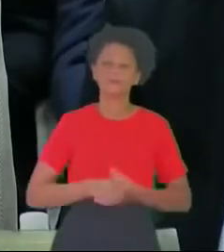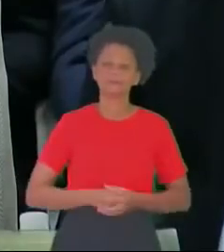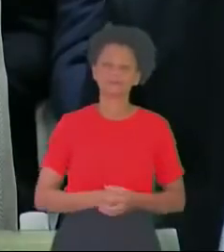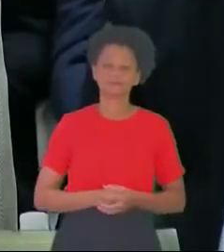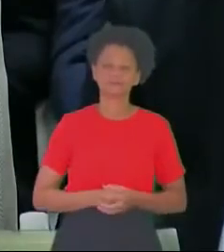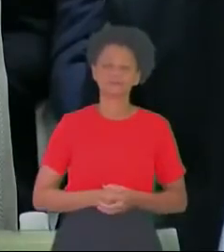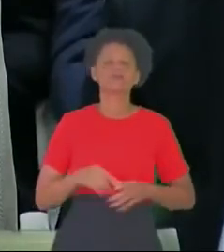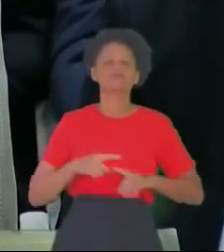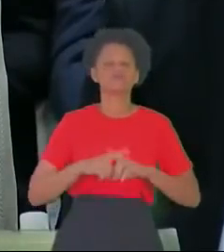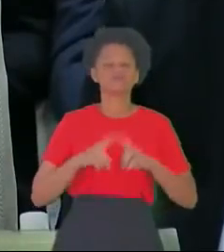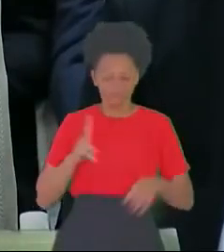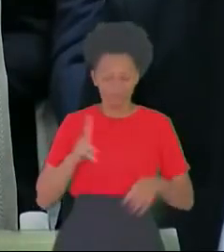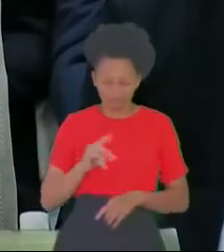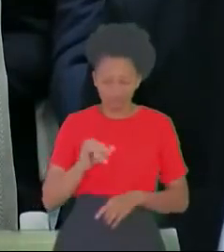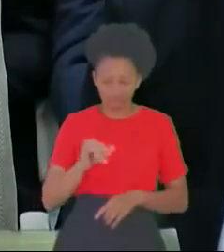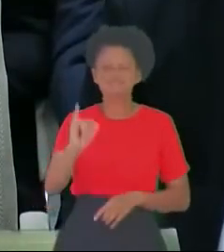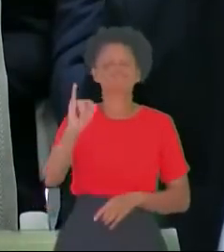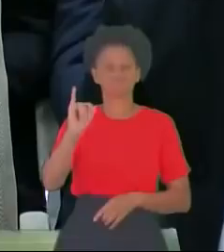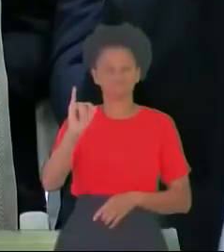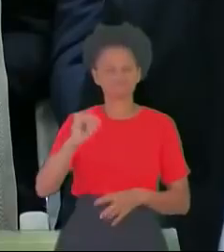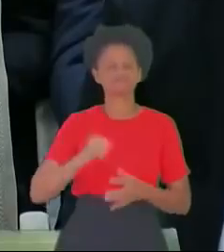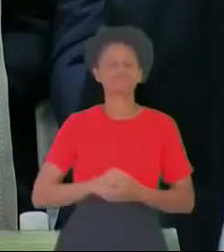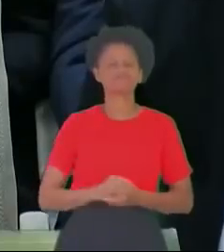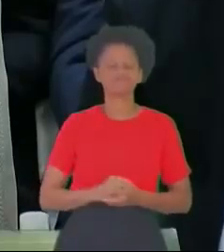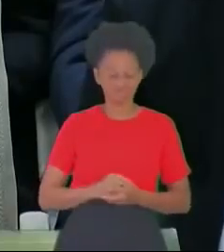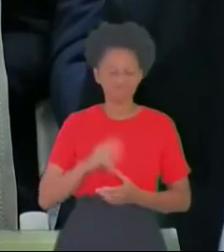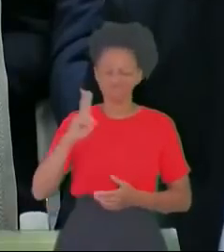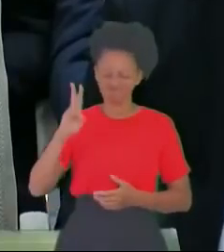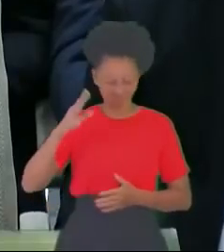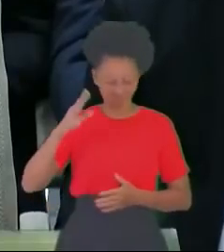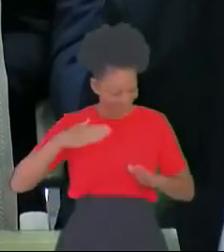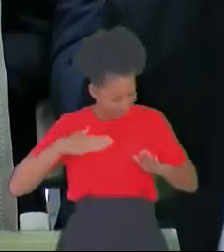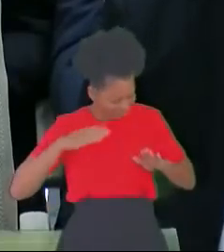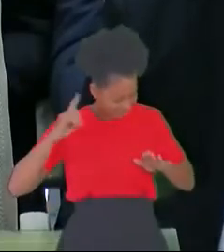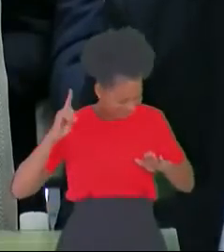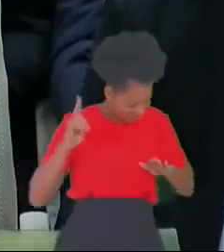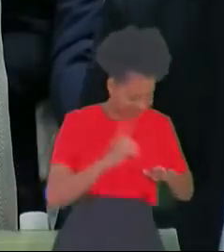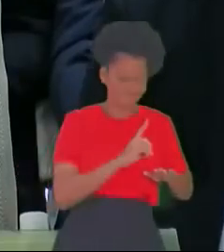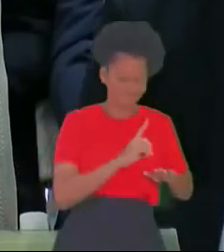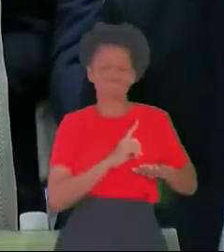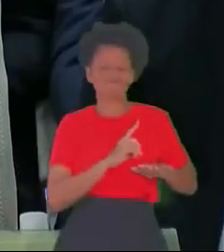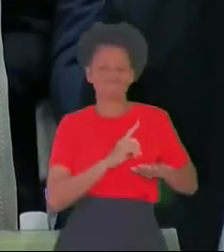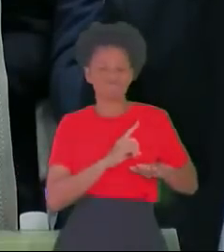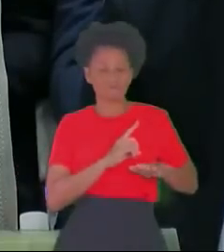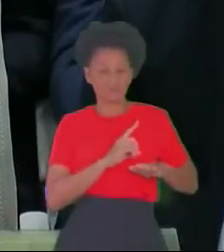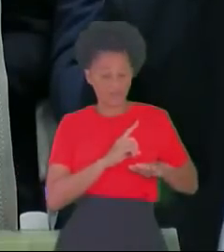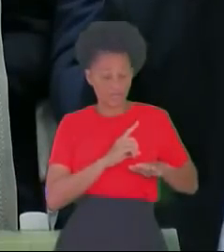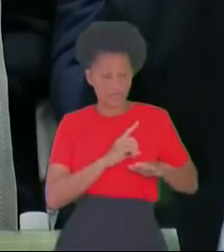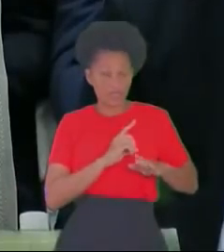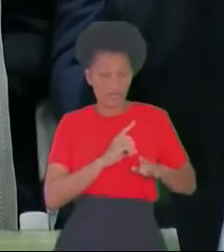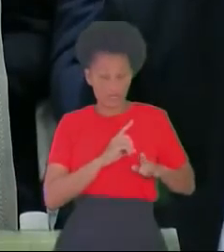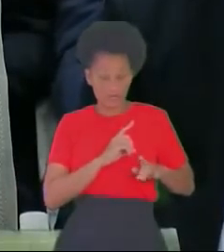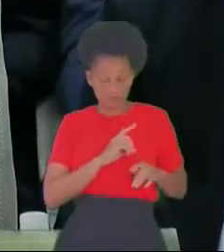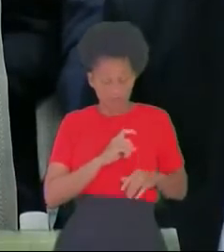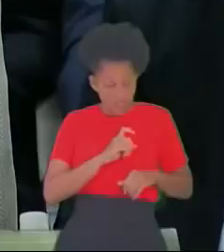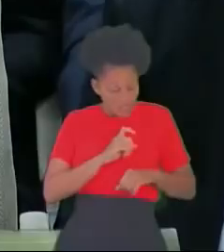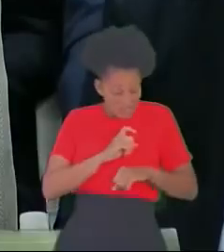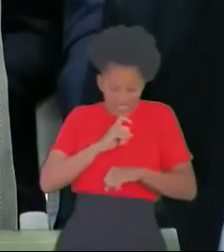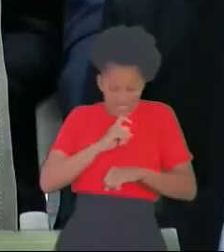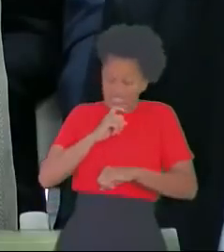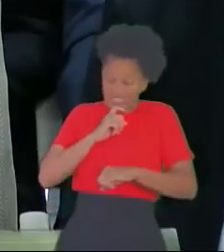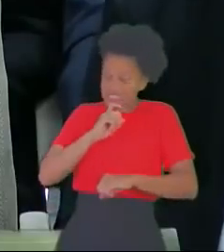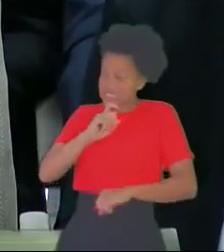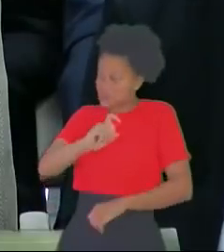Mas ele vai meter a mão. Ele vai meter a mão. E aquele amor que está frio